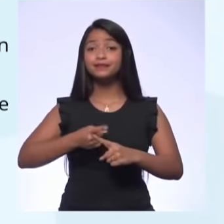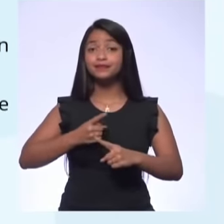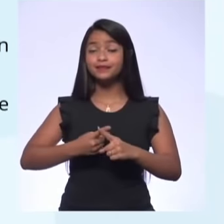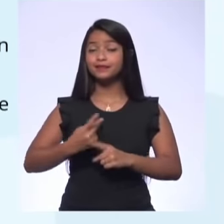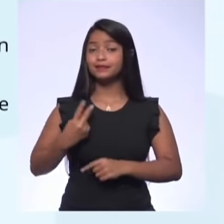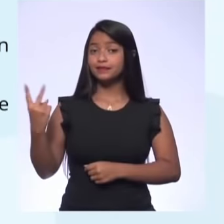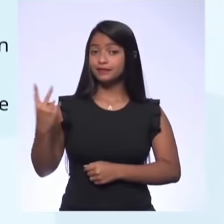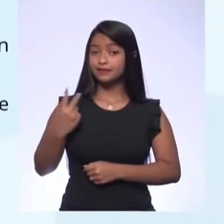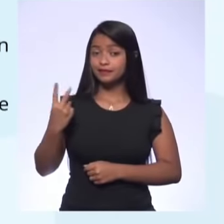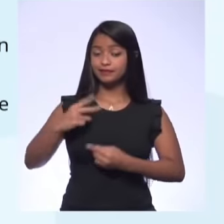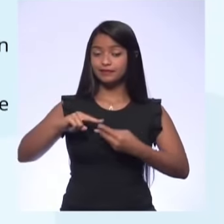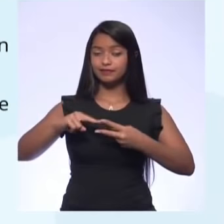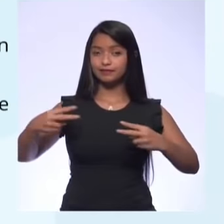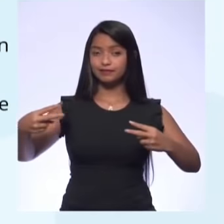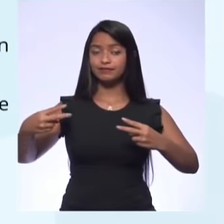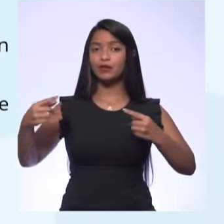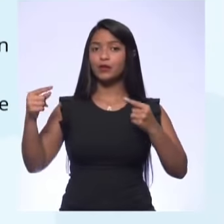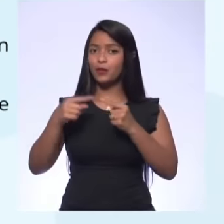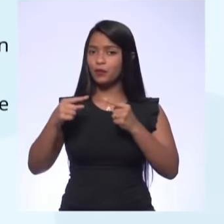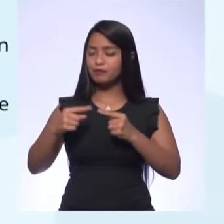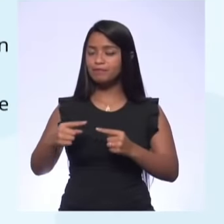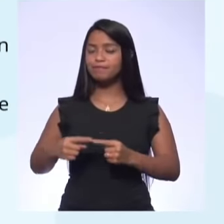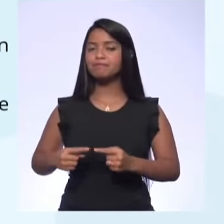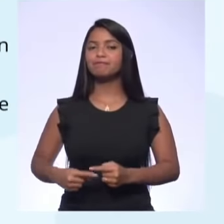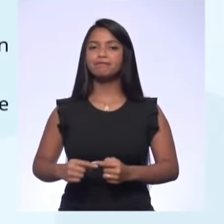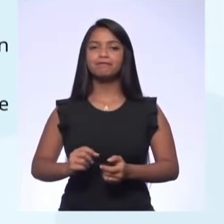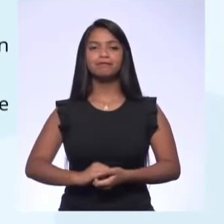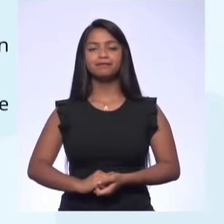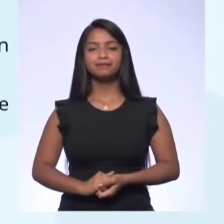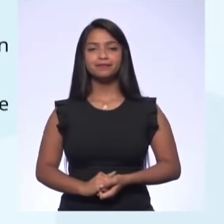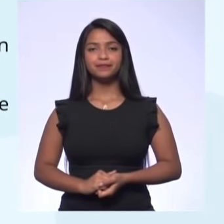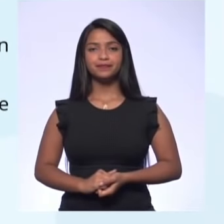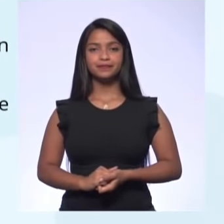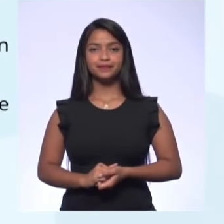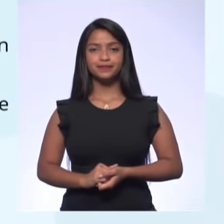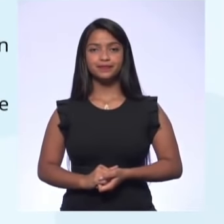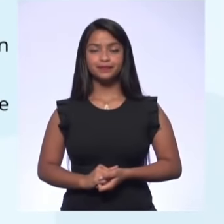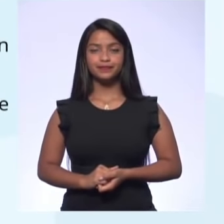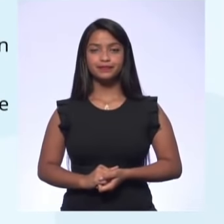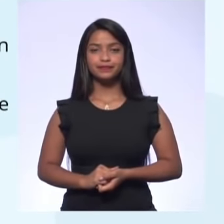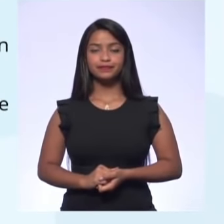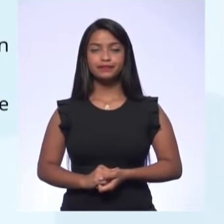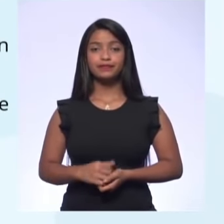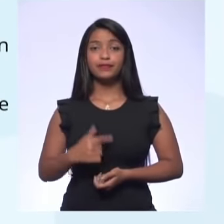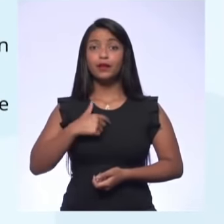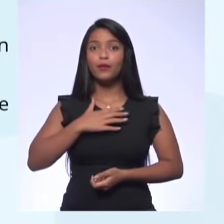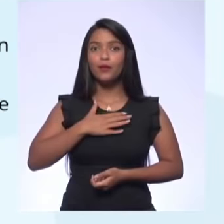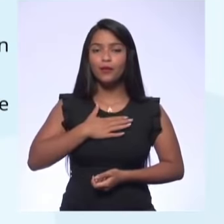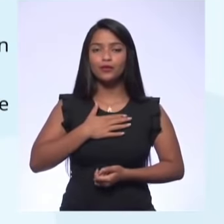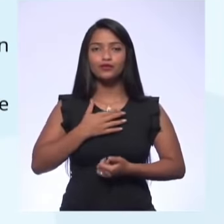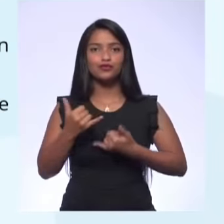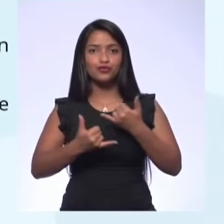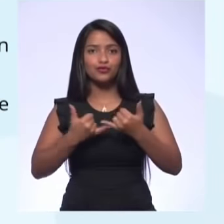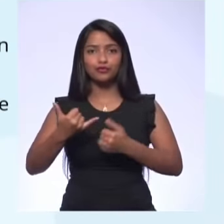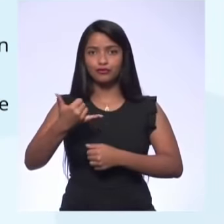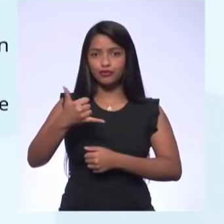muitas características genéticas em comum. I like to play smartphone games, Eu gosto de jogar jogos no